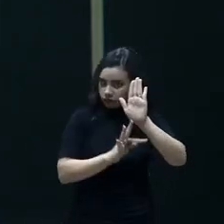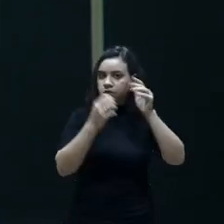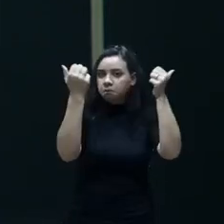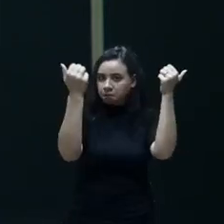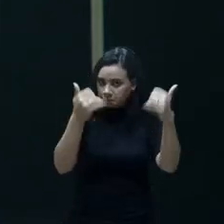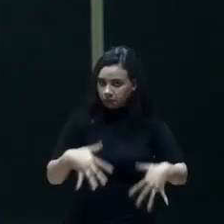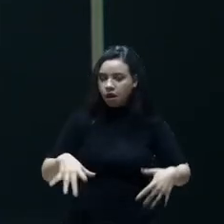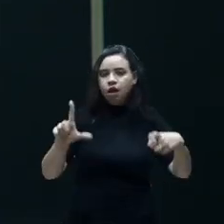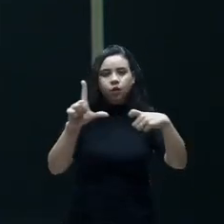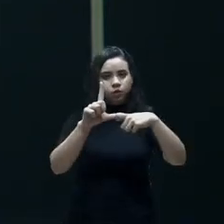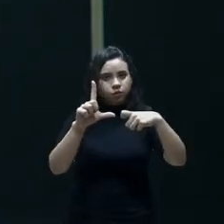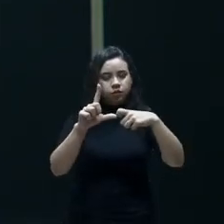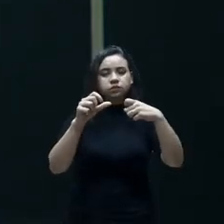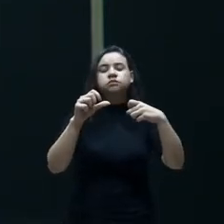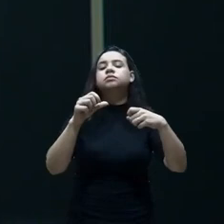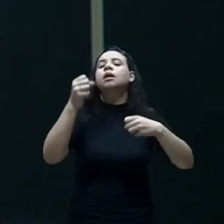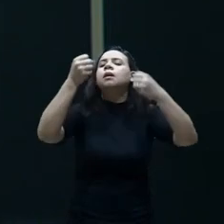de semente,